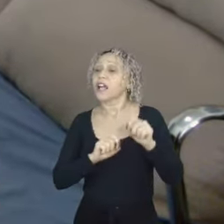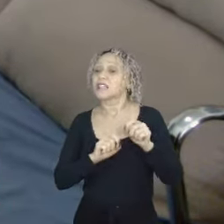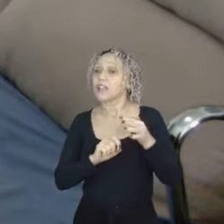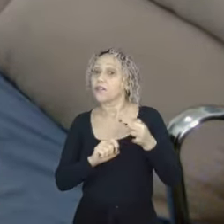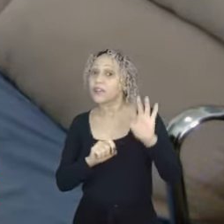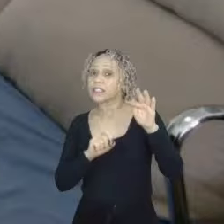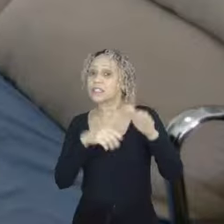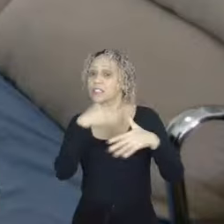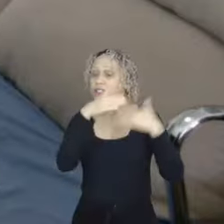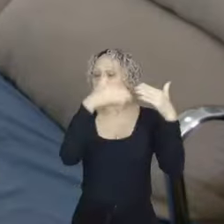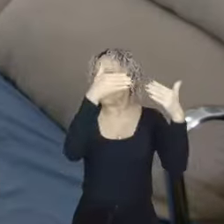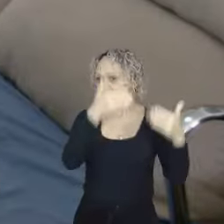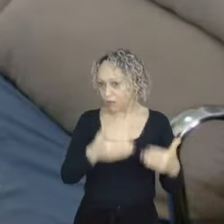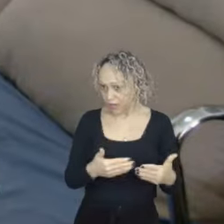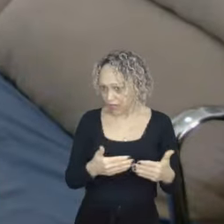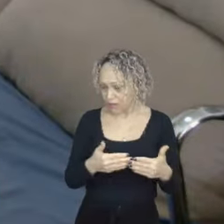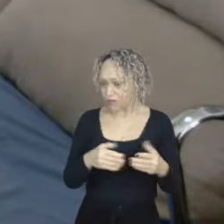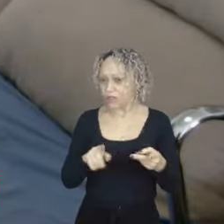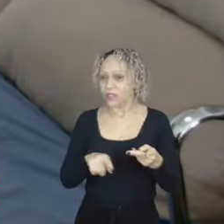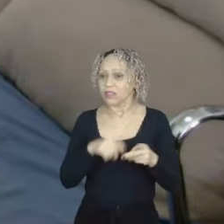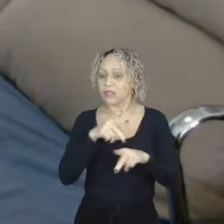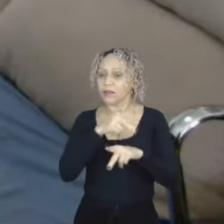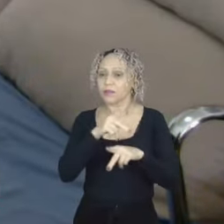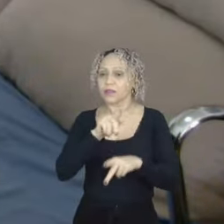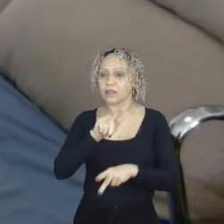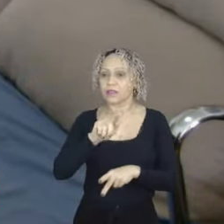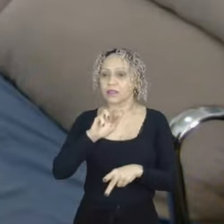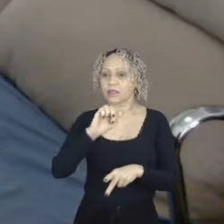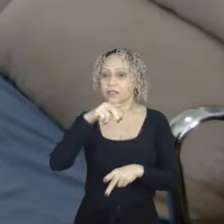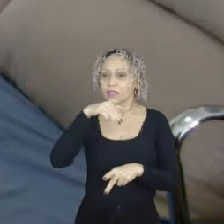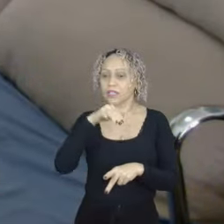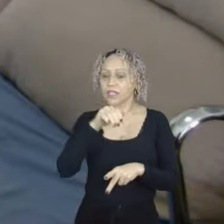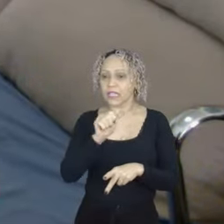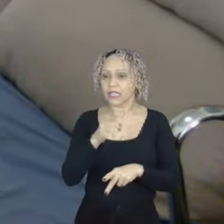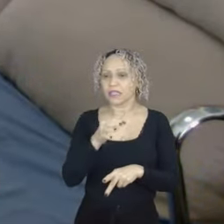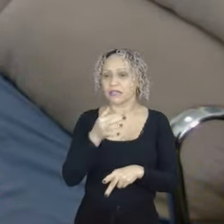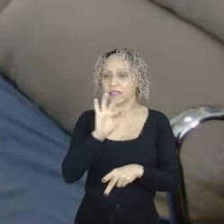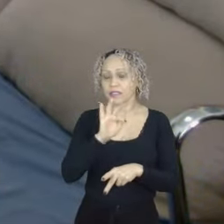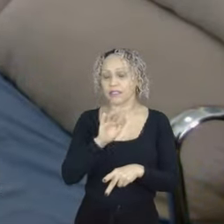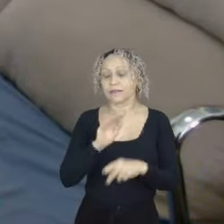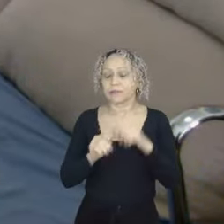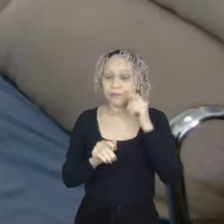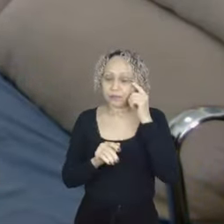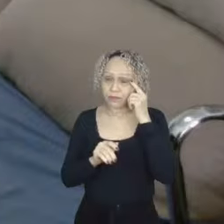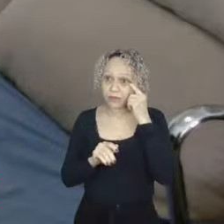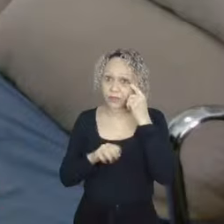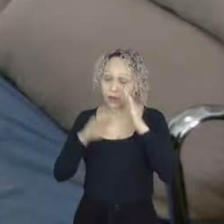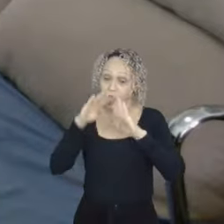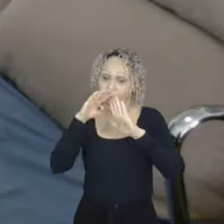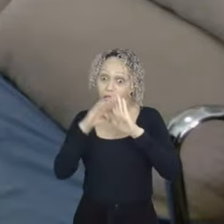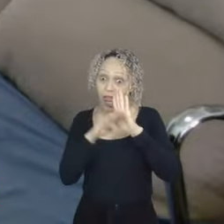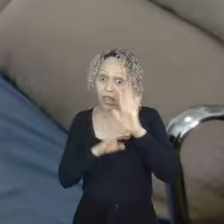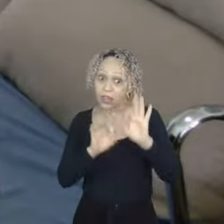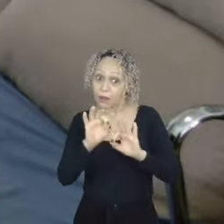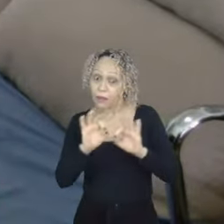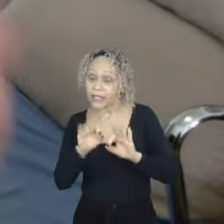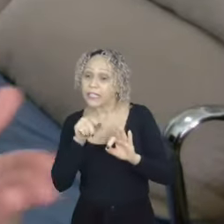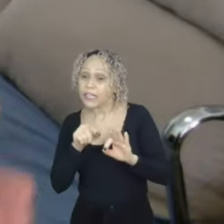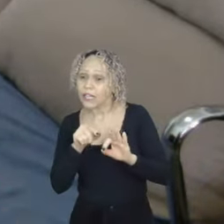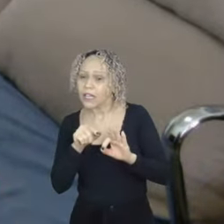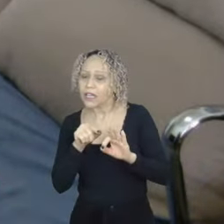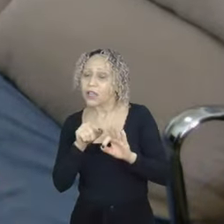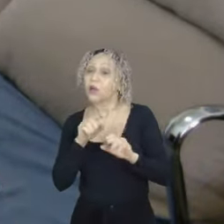Guiana Francesa. Um detalhe muito interessante aí desse plano é que ele vai ter a previsão de ser executado antes da COP30. Né? A